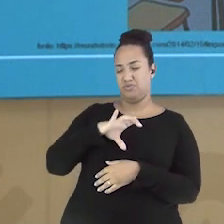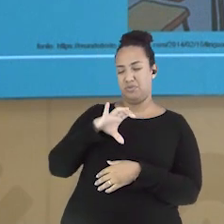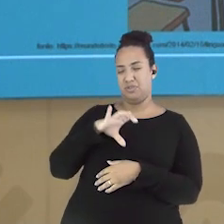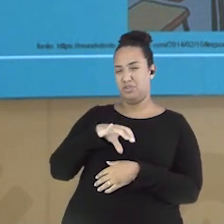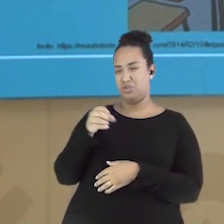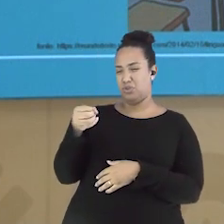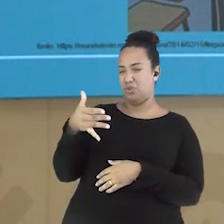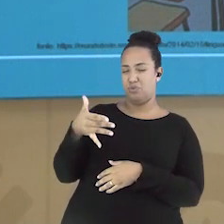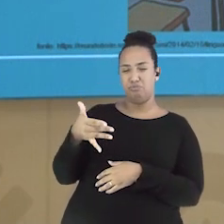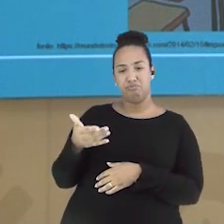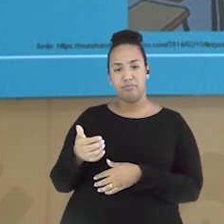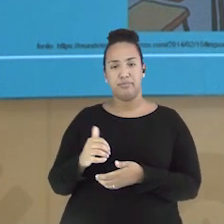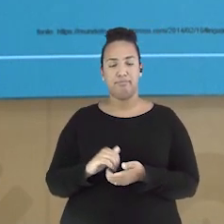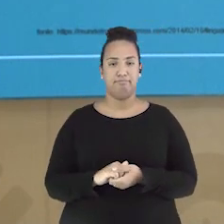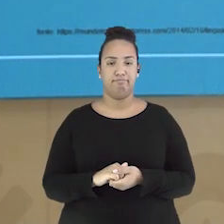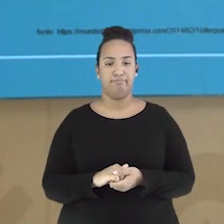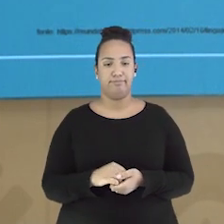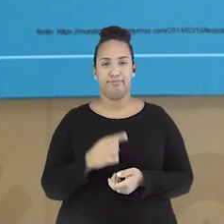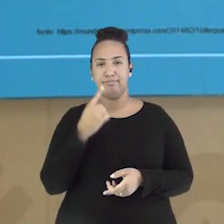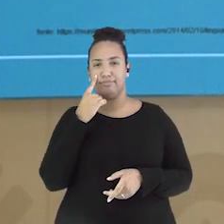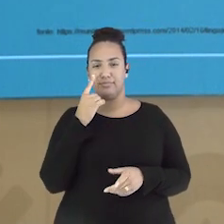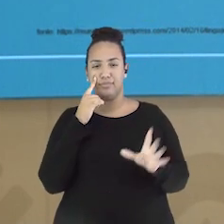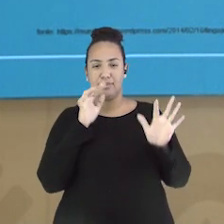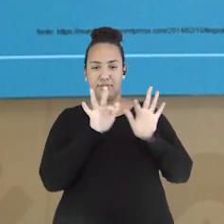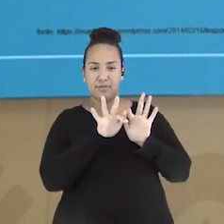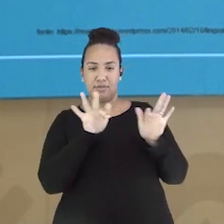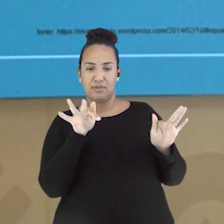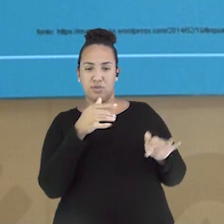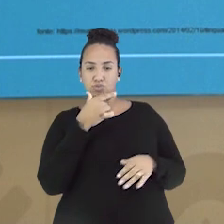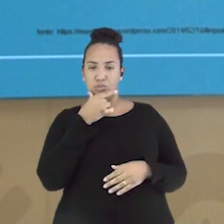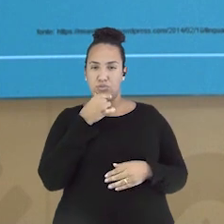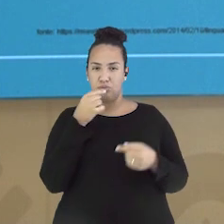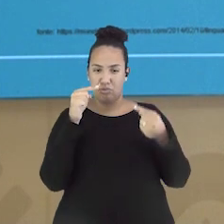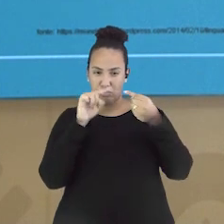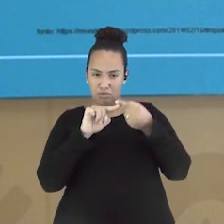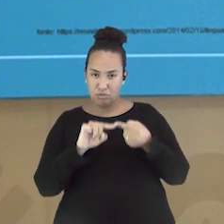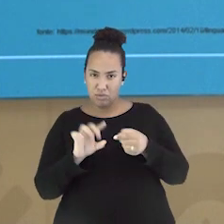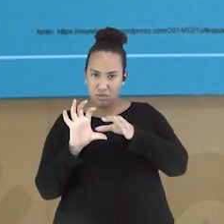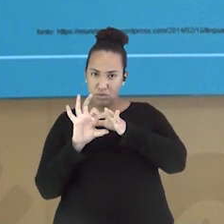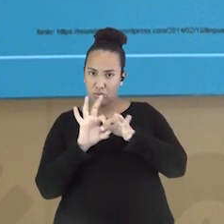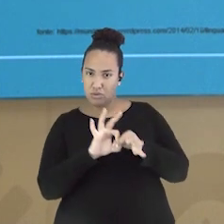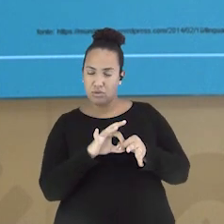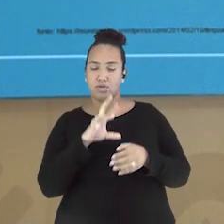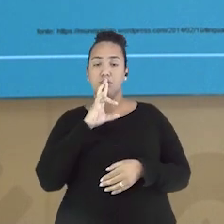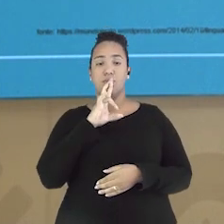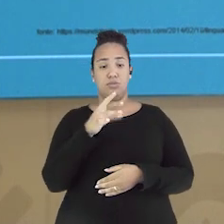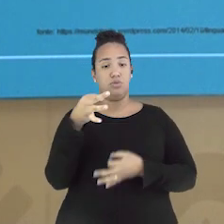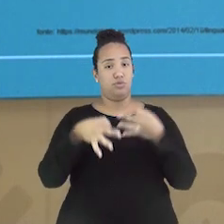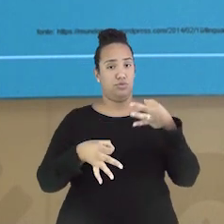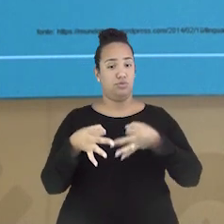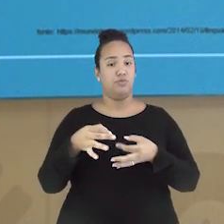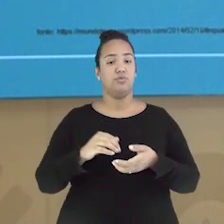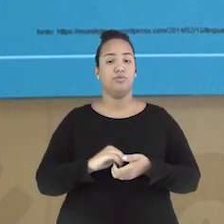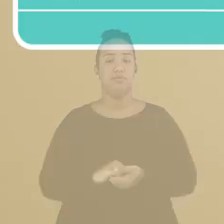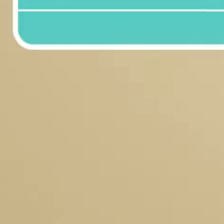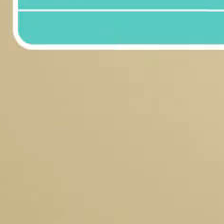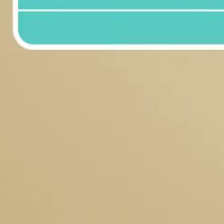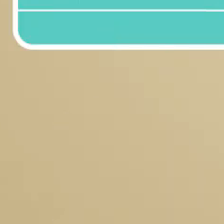new português. A fala do garoto está adequada ao contexto? Justifique sua